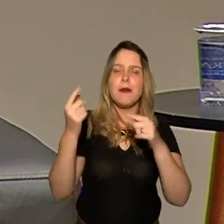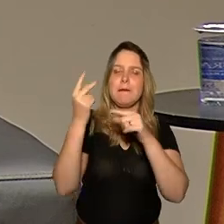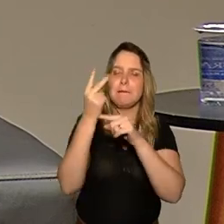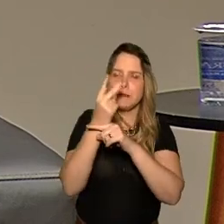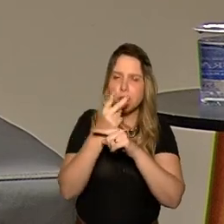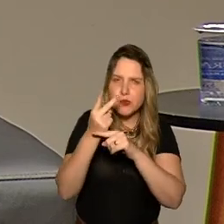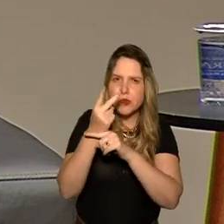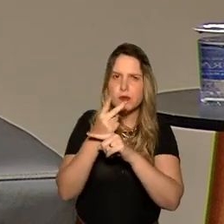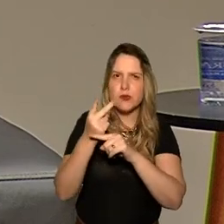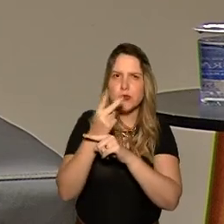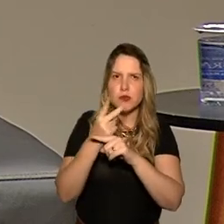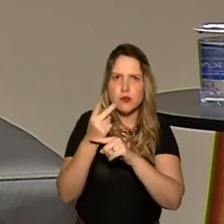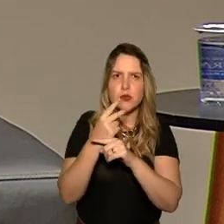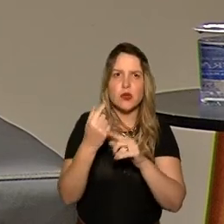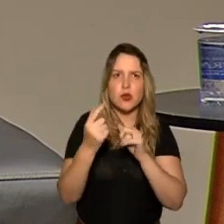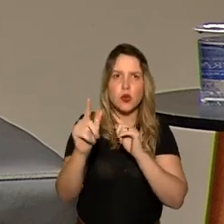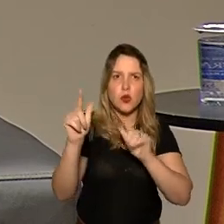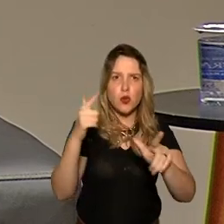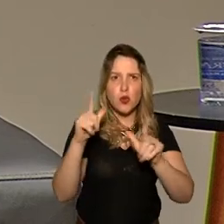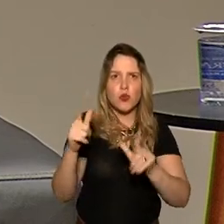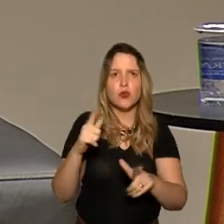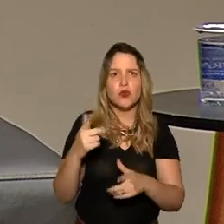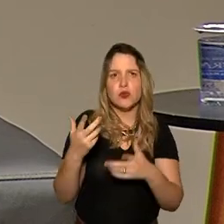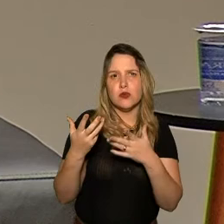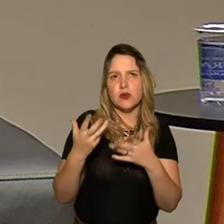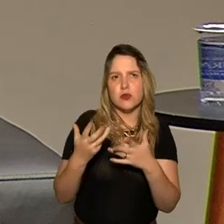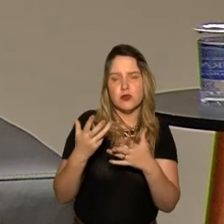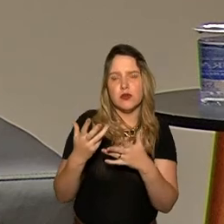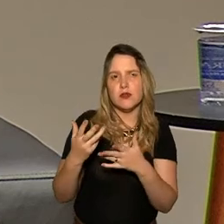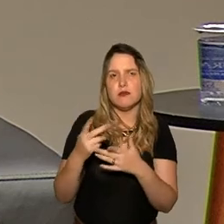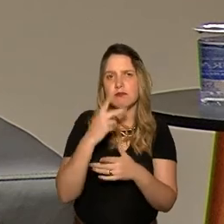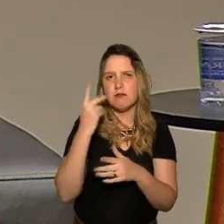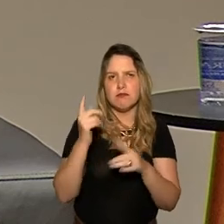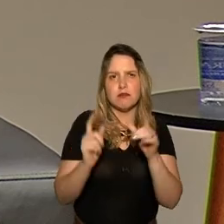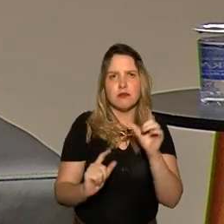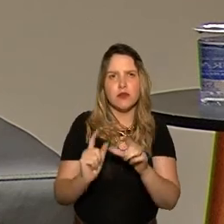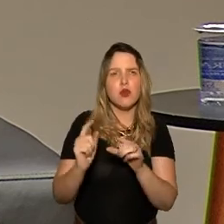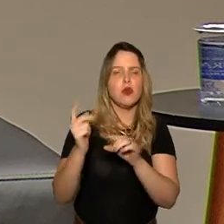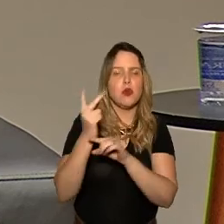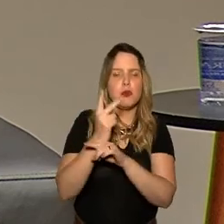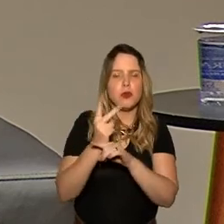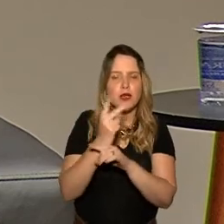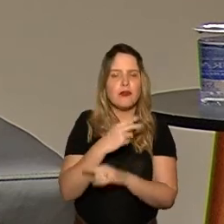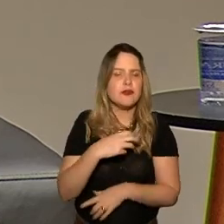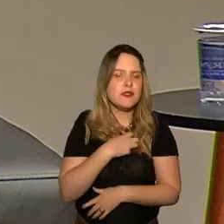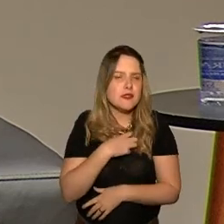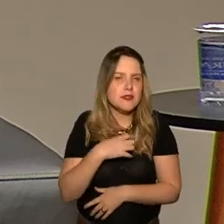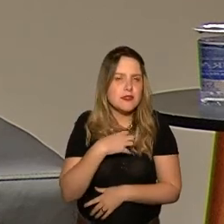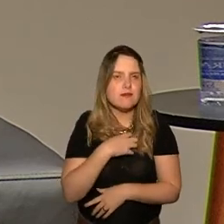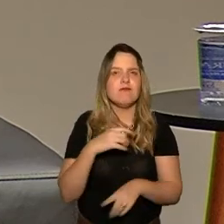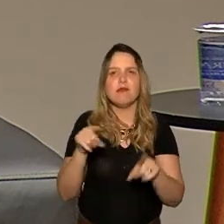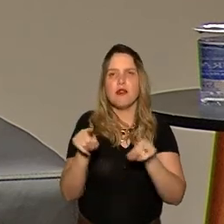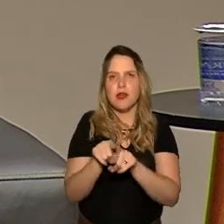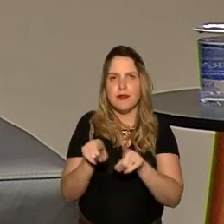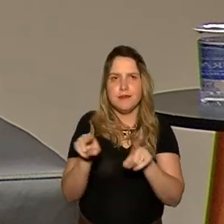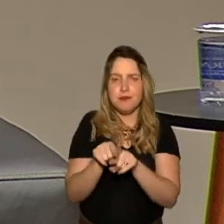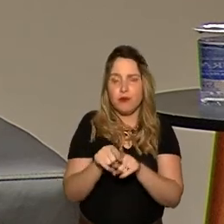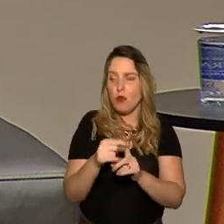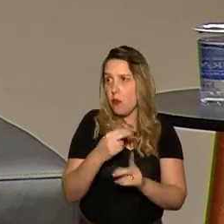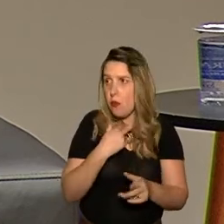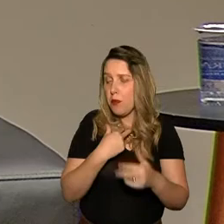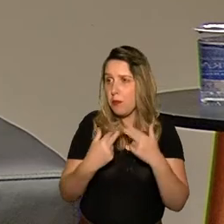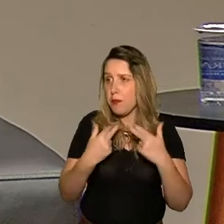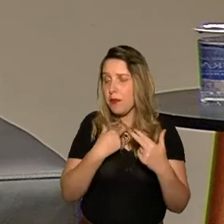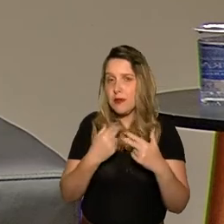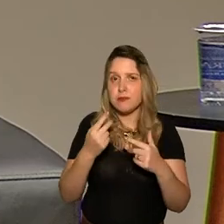Essa é de que os corpos técnicos das instituições seus cargos diretivos também sejam ocupadas